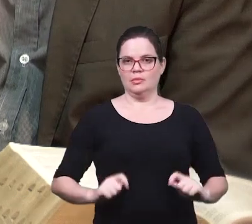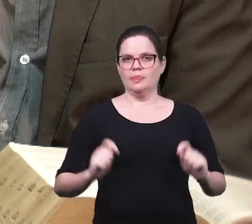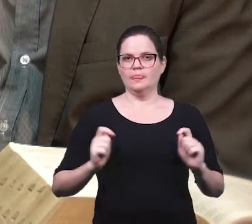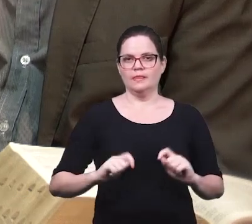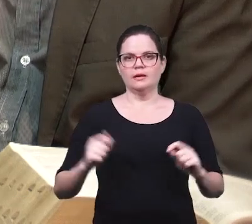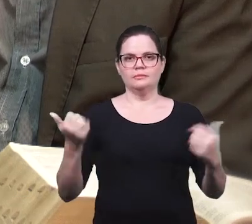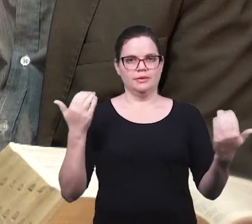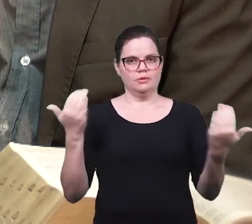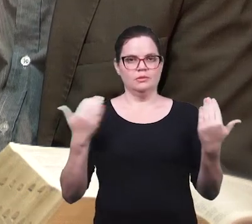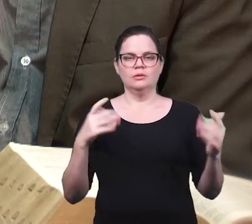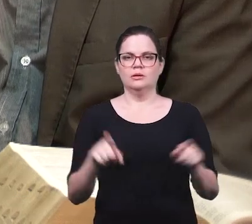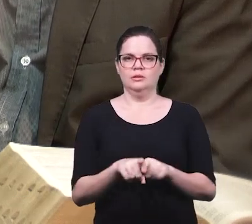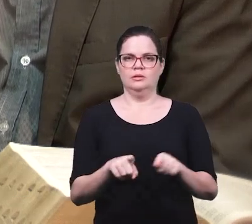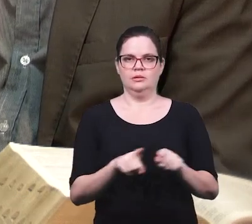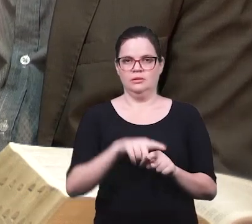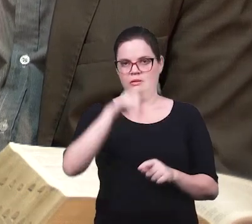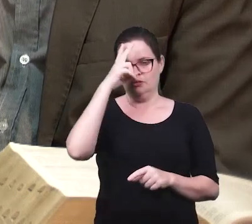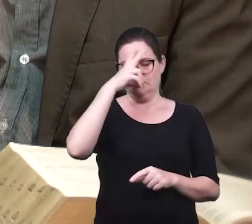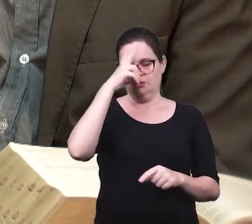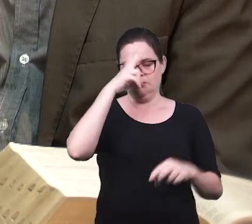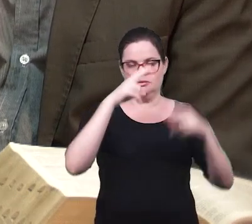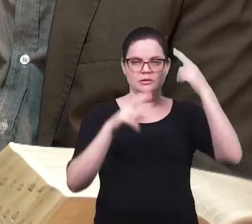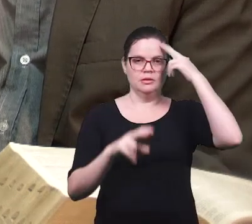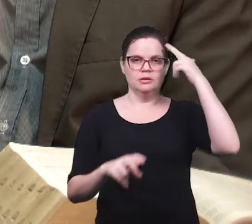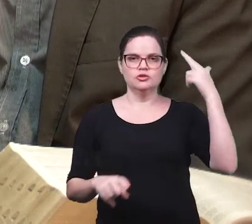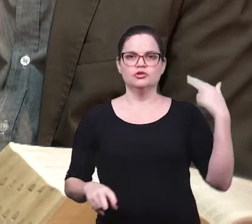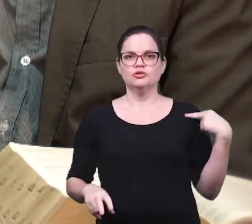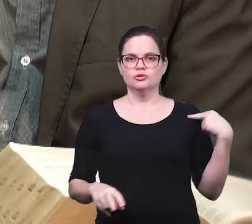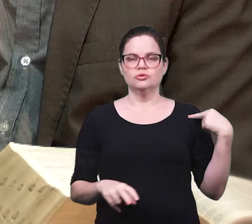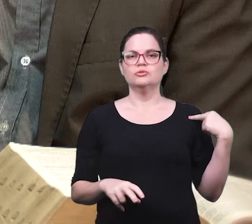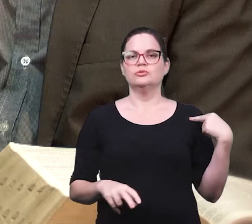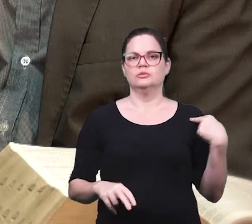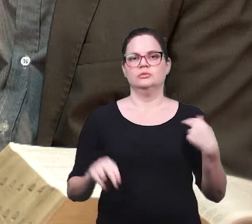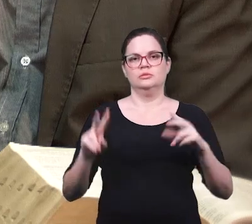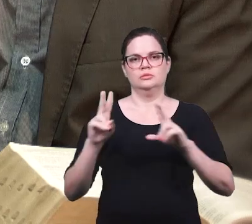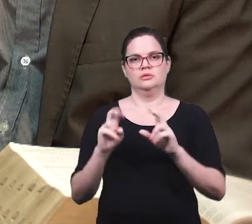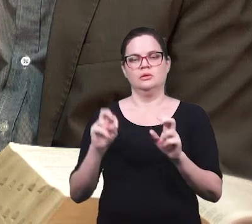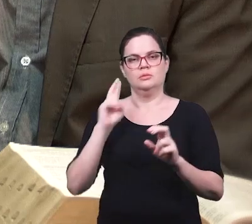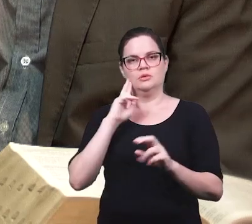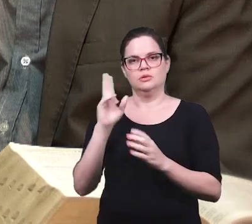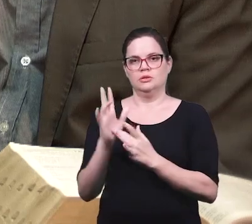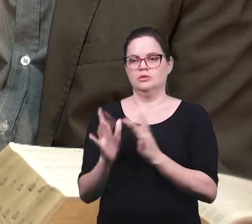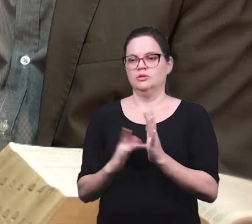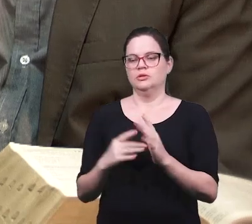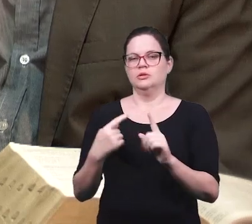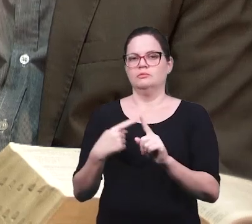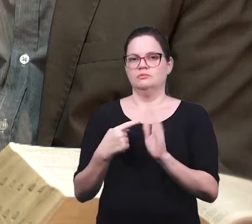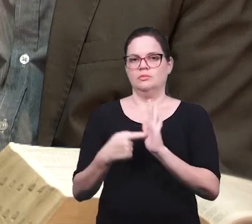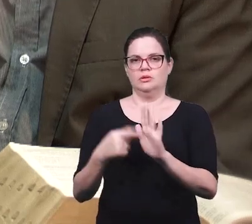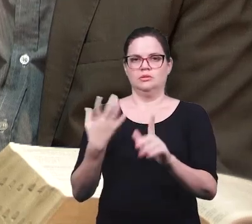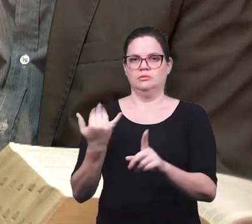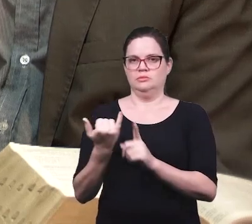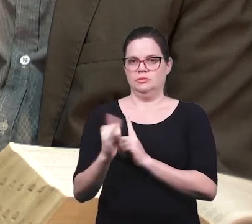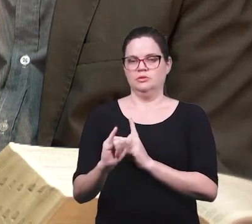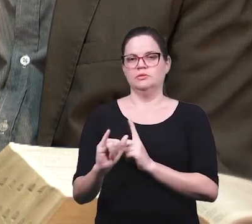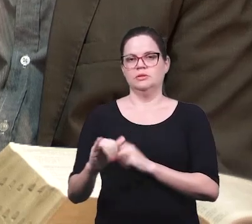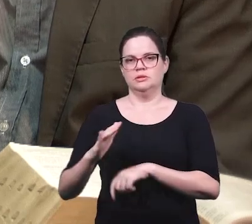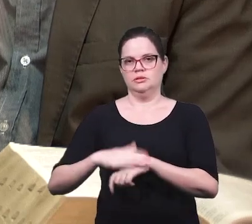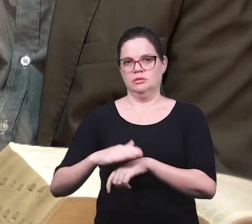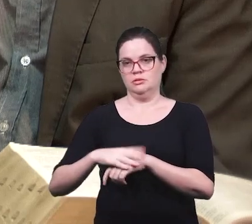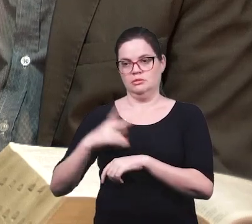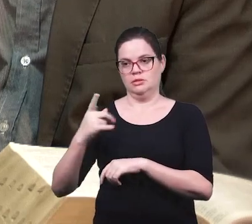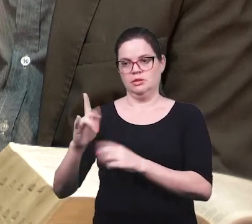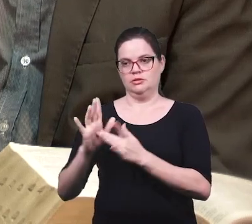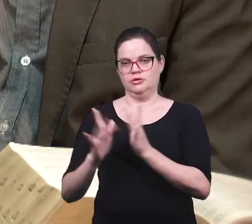possível fazer um paralelo com a história de José em relação à história do Senhor Jesus, né? A profecia, o ministério do Senhor Jesus. E